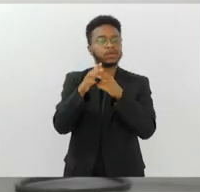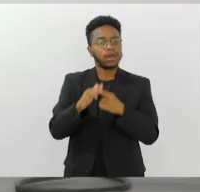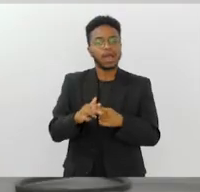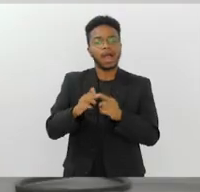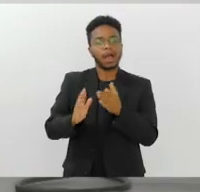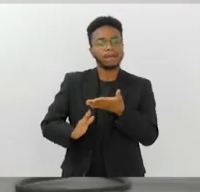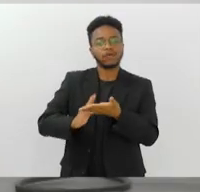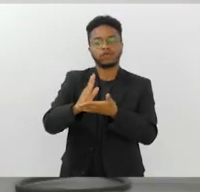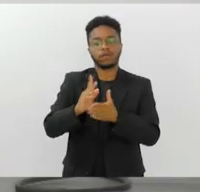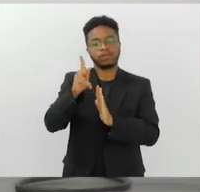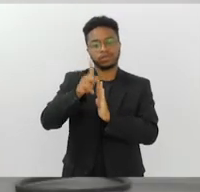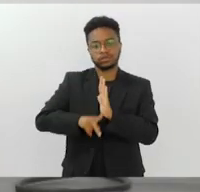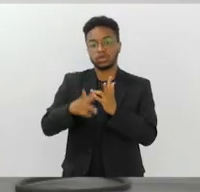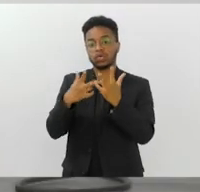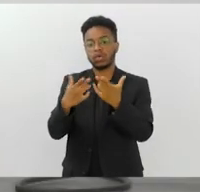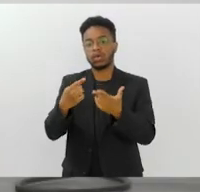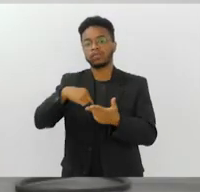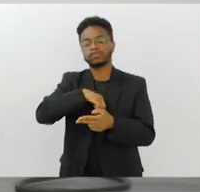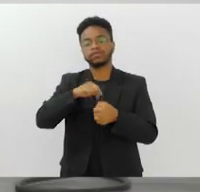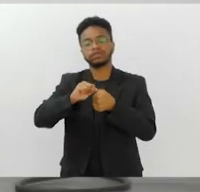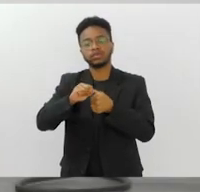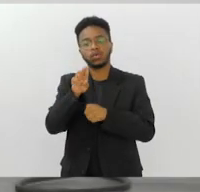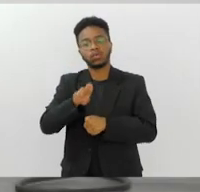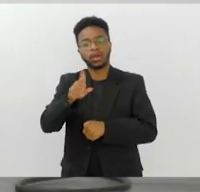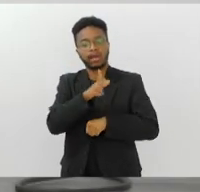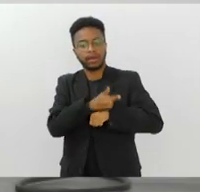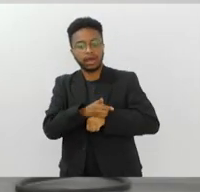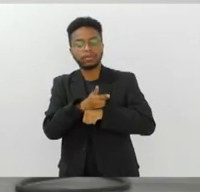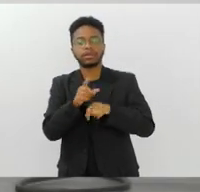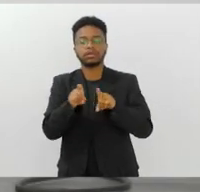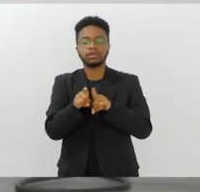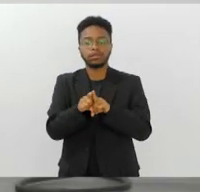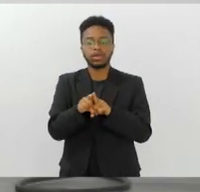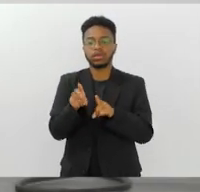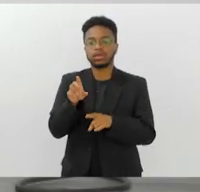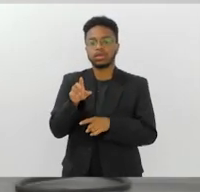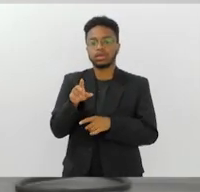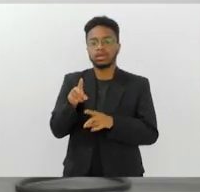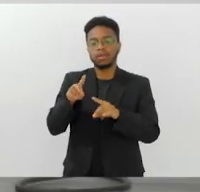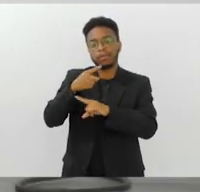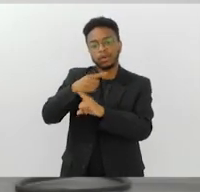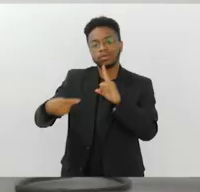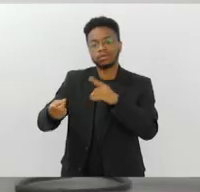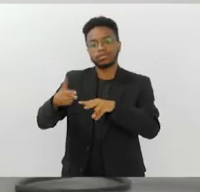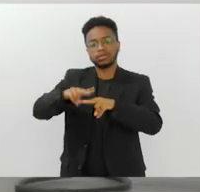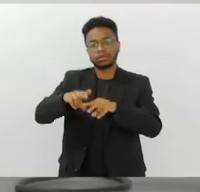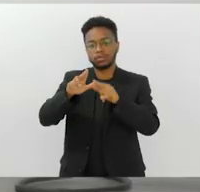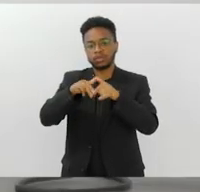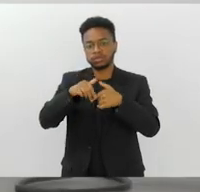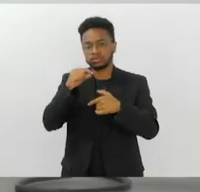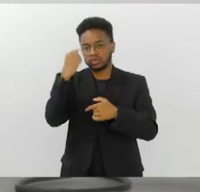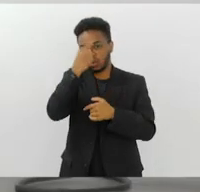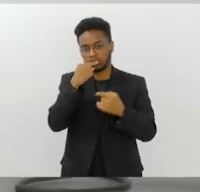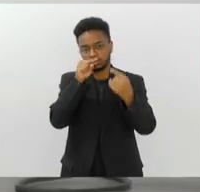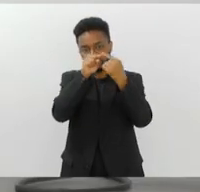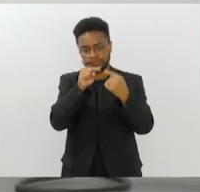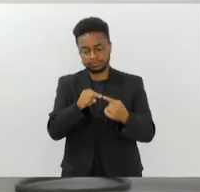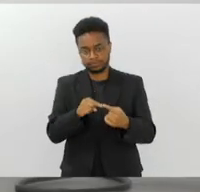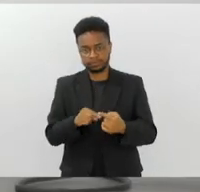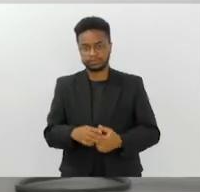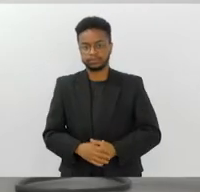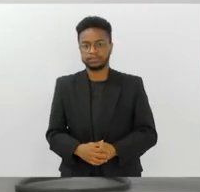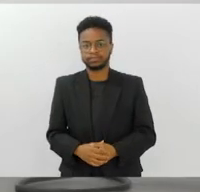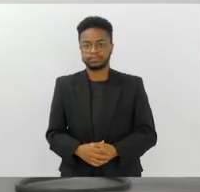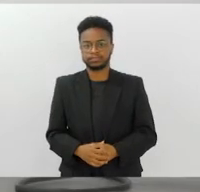projeto como a gente fez com as câmaras e como a gente fez com o que Veda a prisão por ré de reconhecimento então